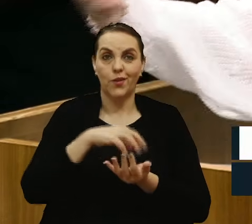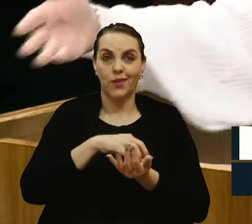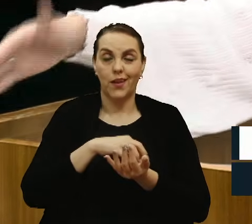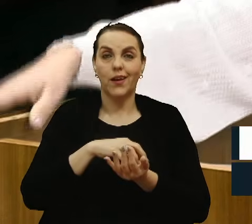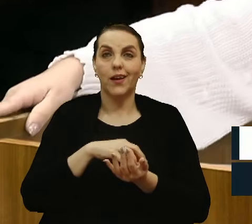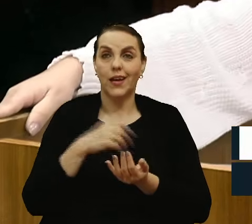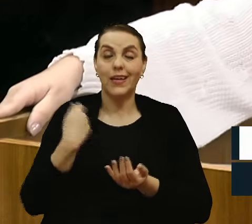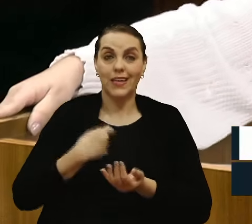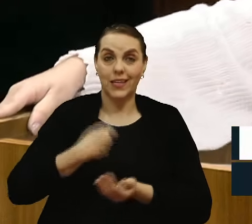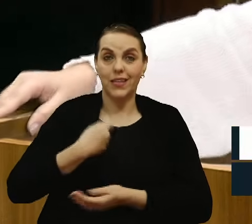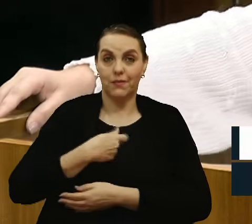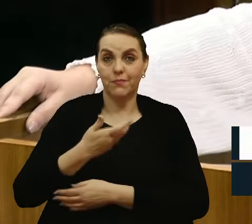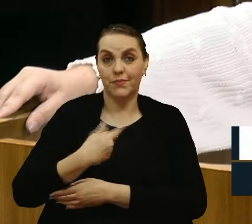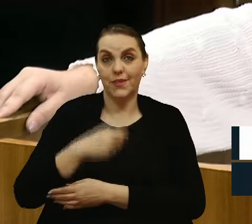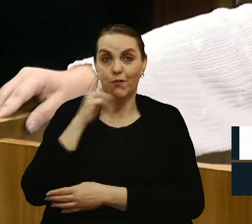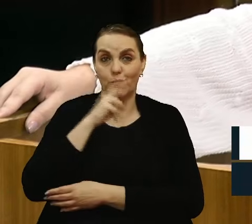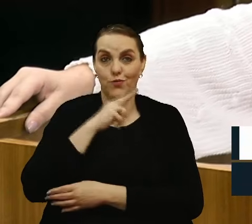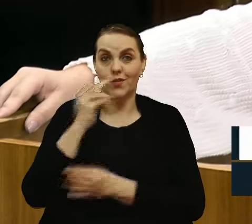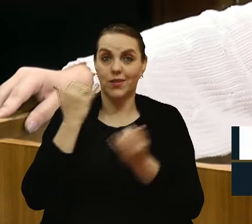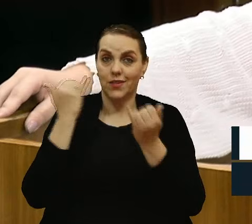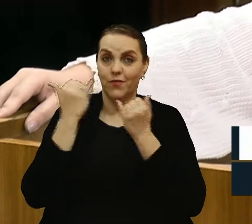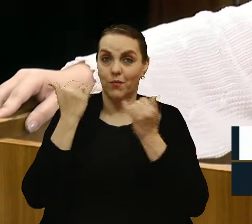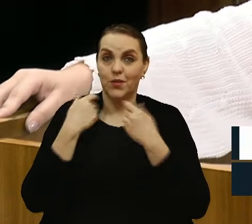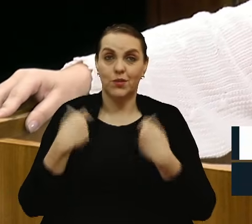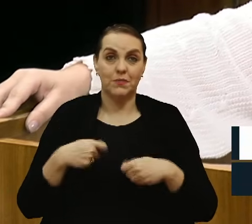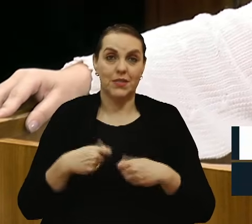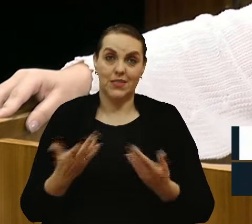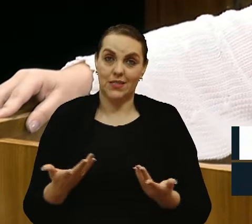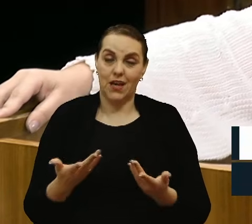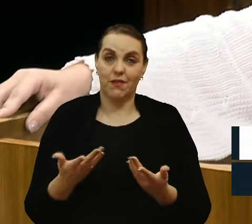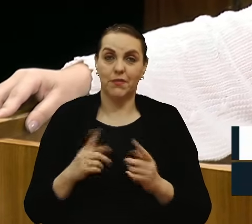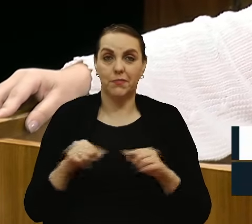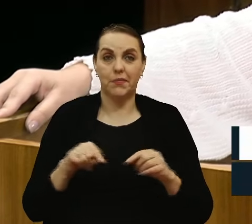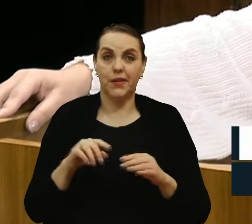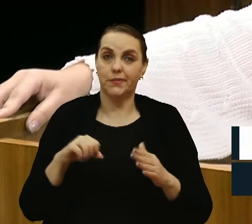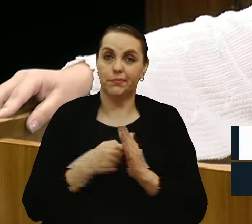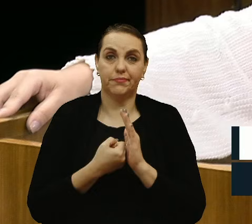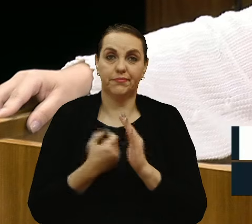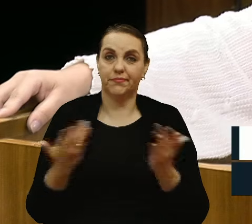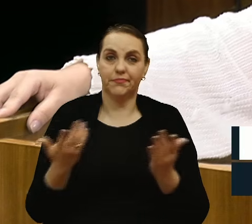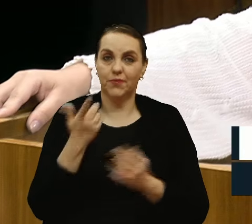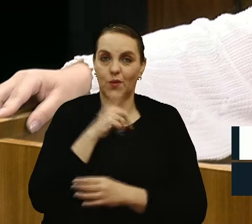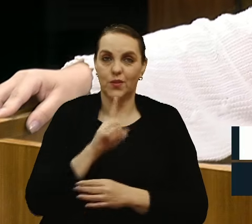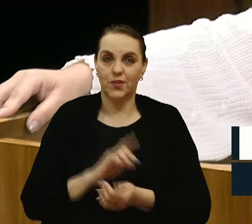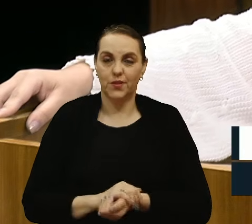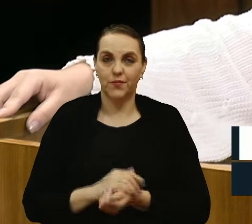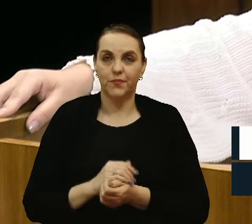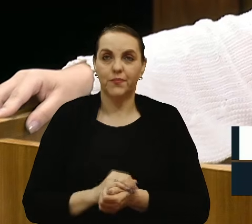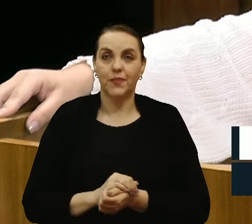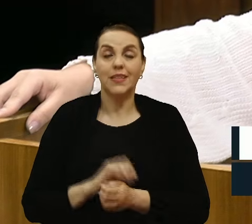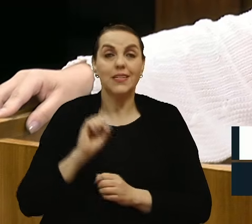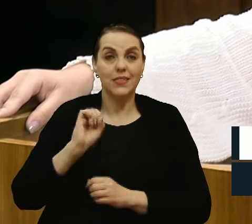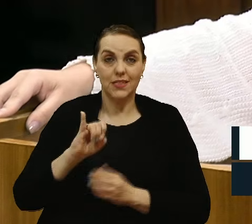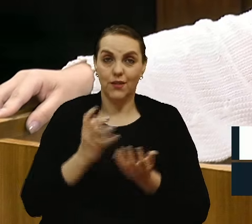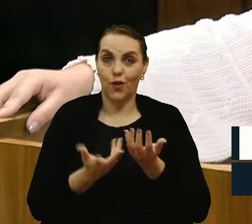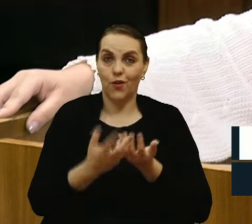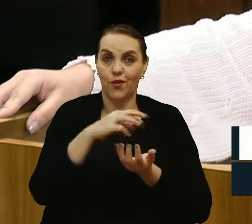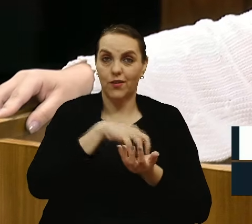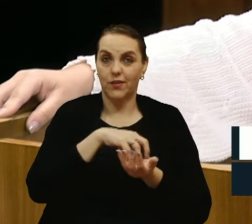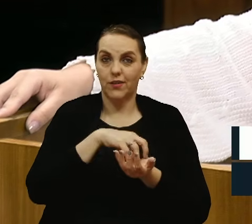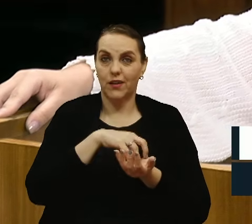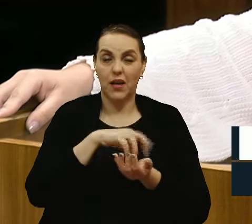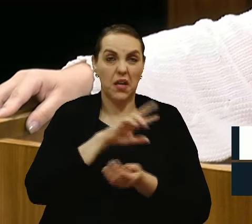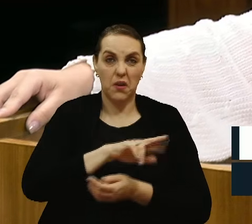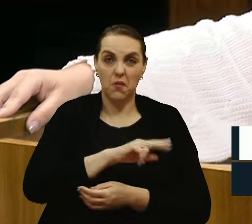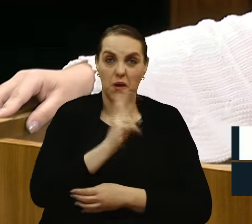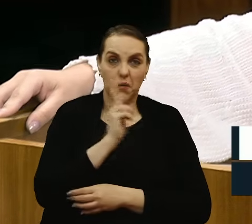queria urgência pelas informações que a gente precisava. Mas vamos lá, se a Codeca não é